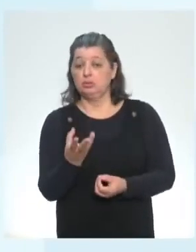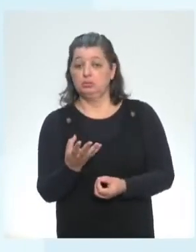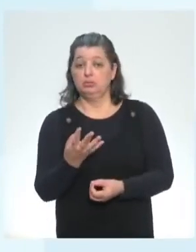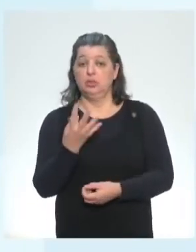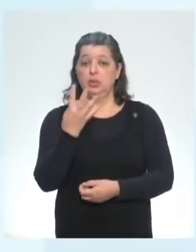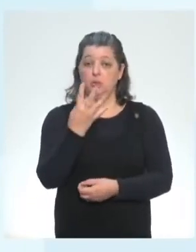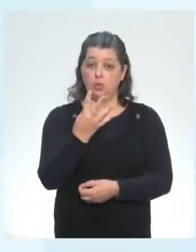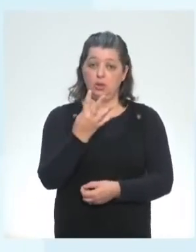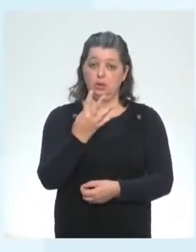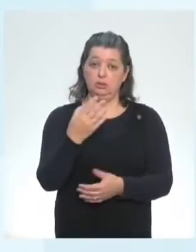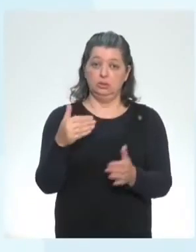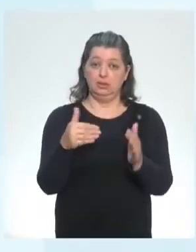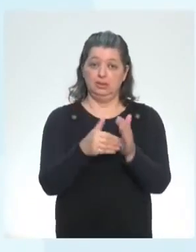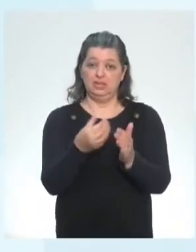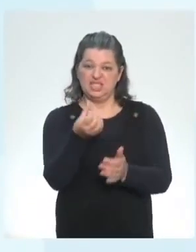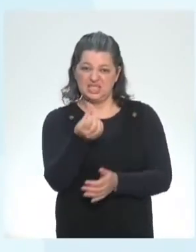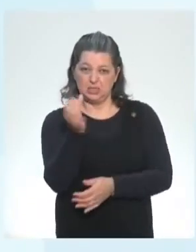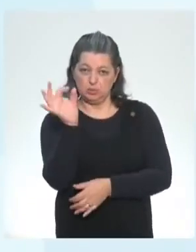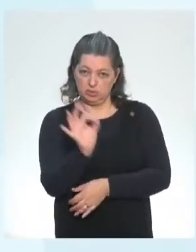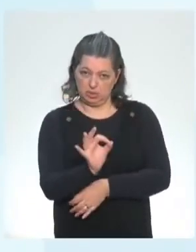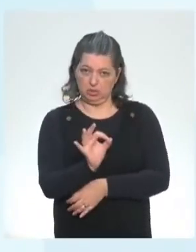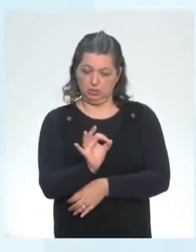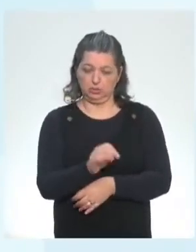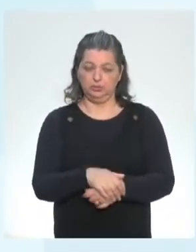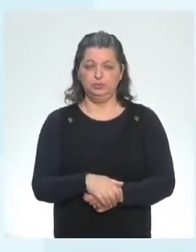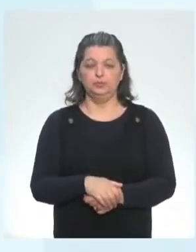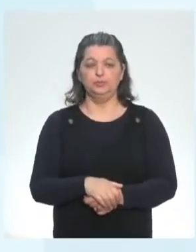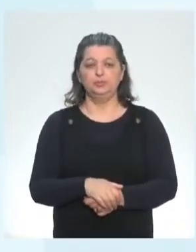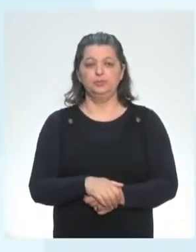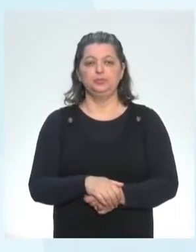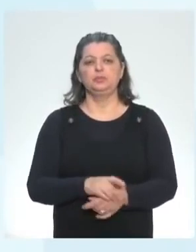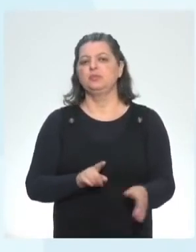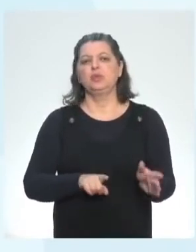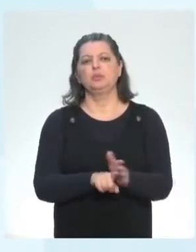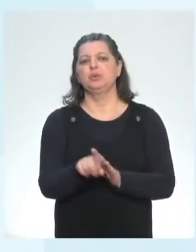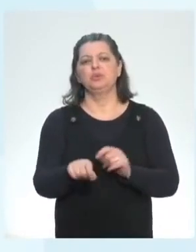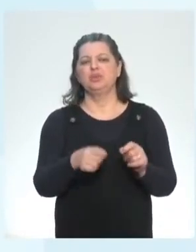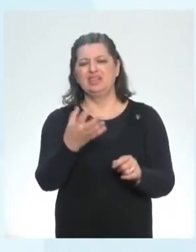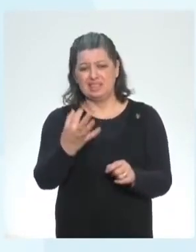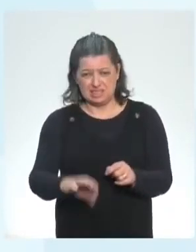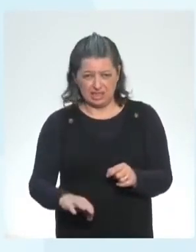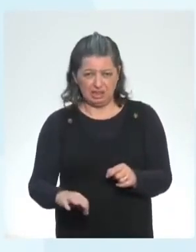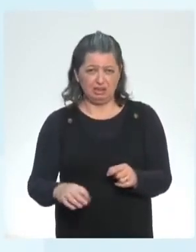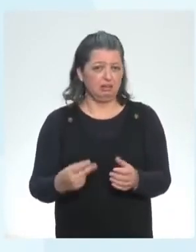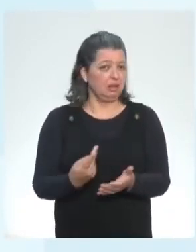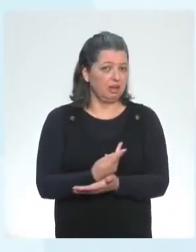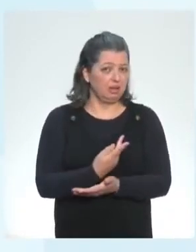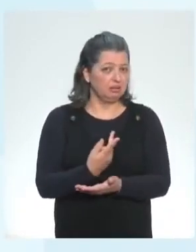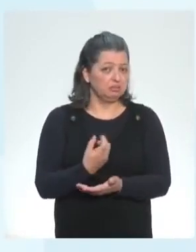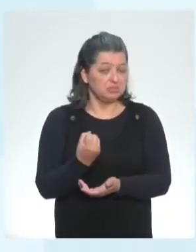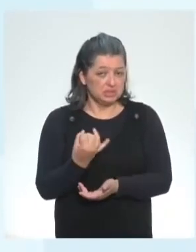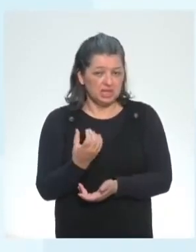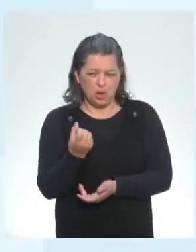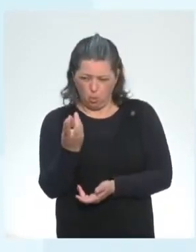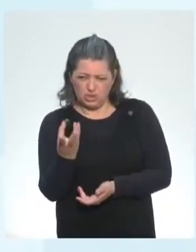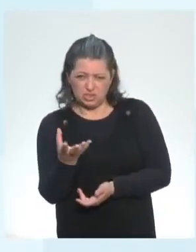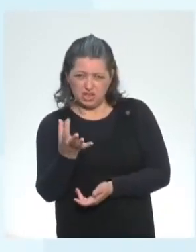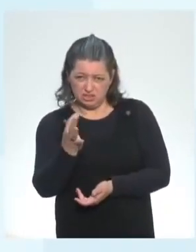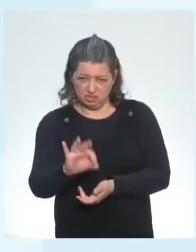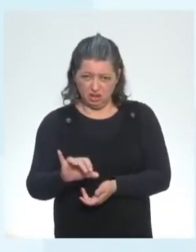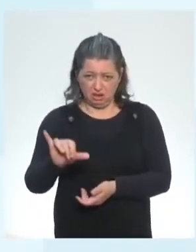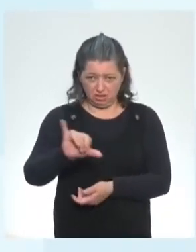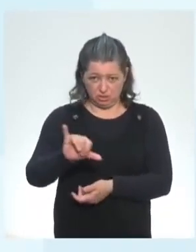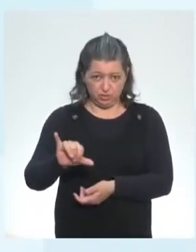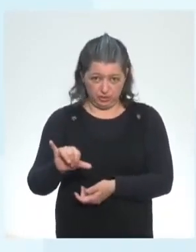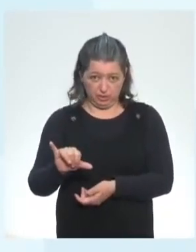4 a 6%. E aí ele pergunta se está correto, se a porcentagem de vinagre está correta dentro